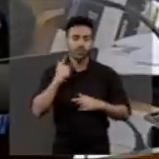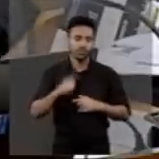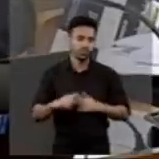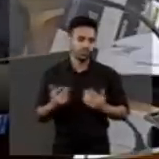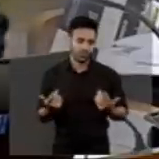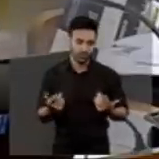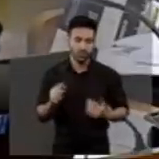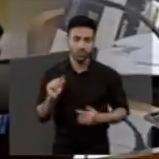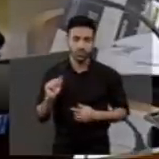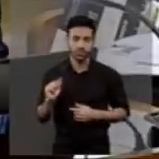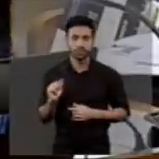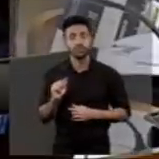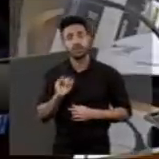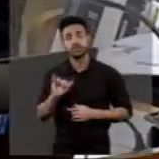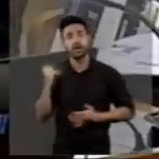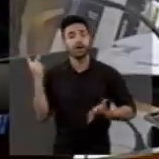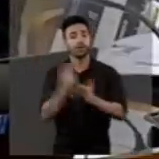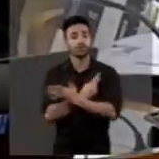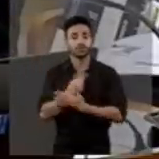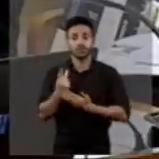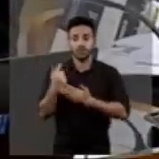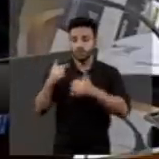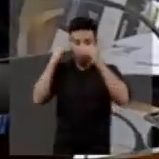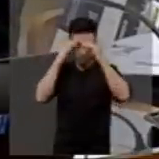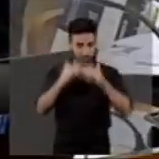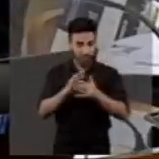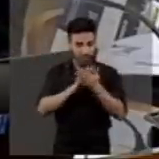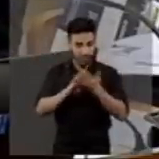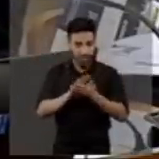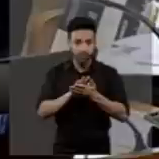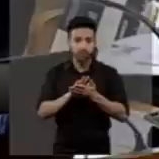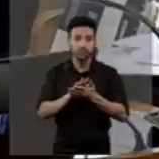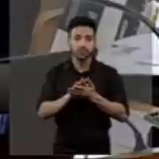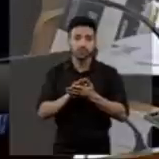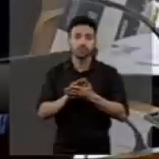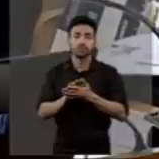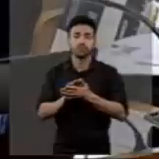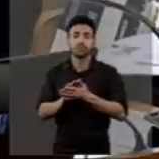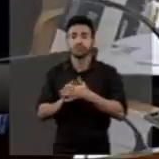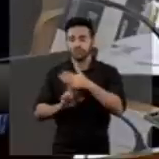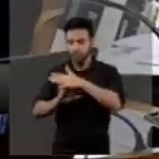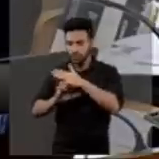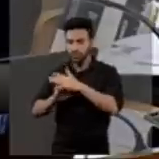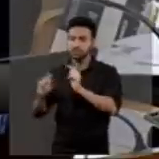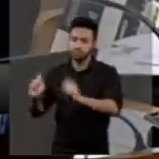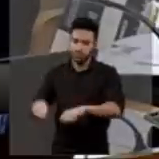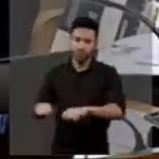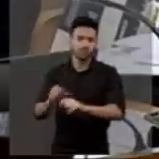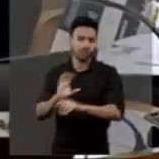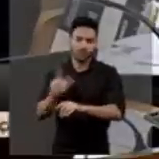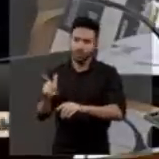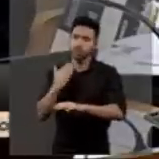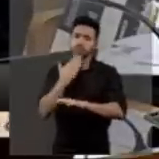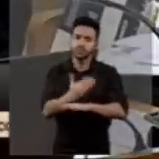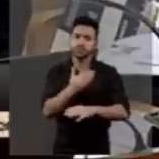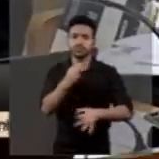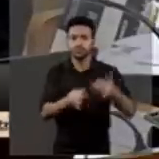qualquer momento, se houver desrespeito, que o contribuinte busque o Poder Judiciário.